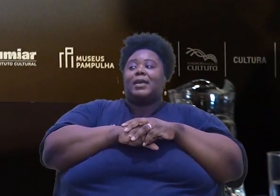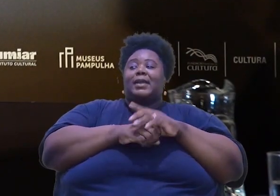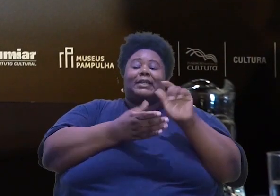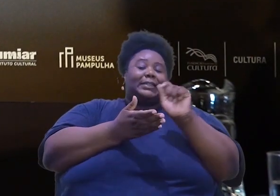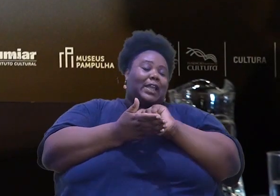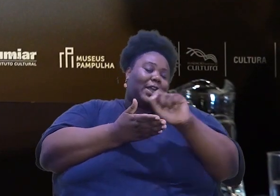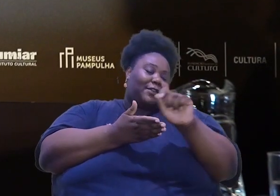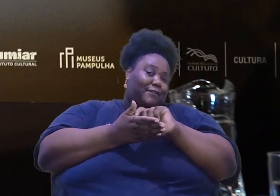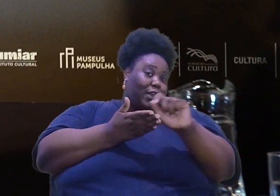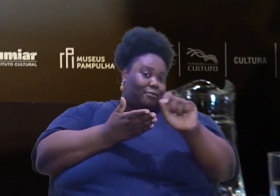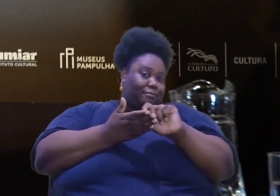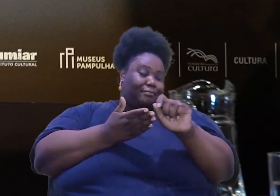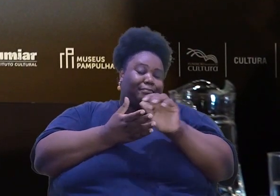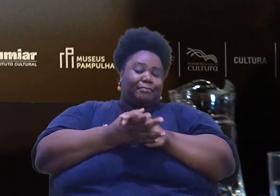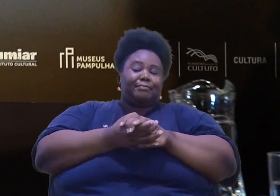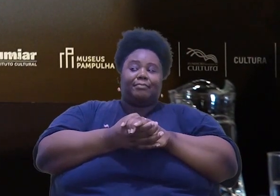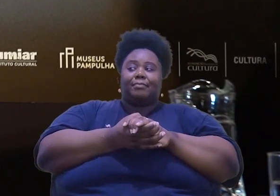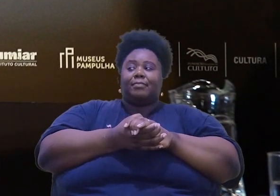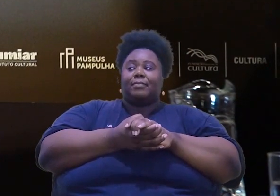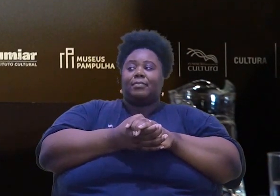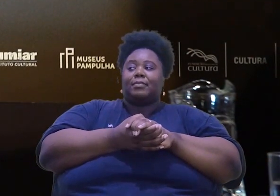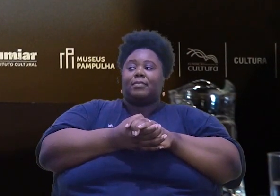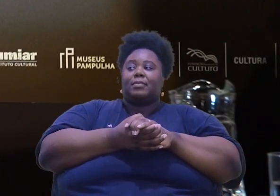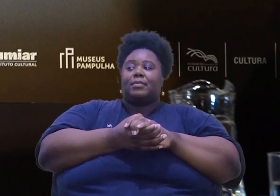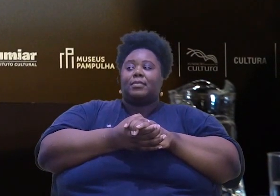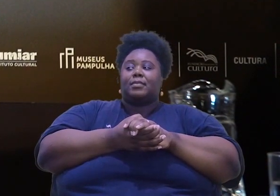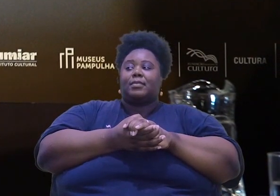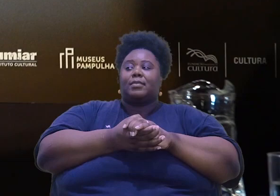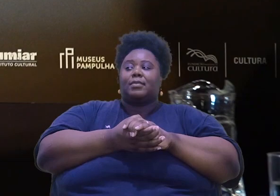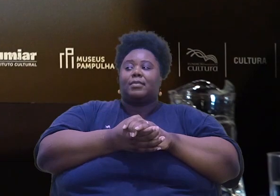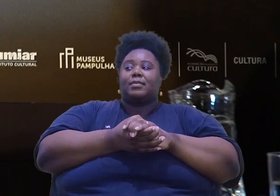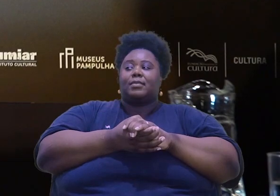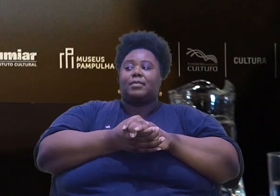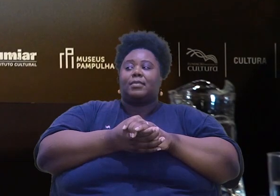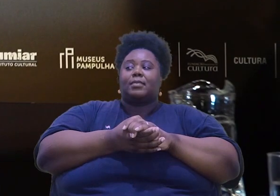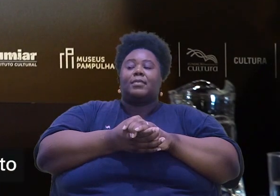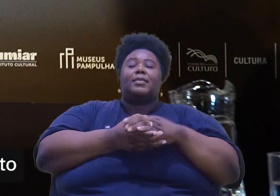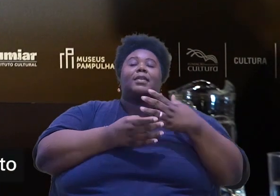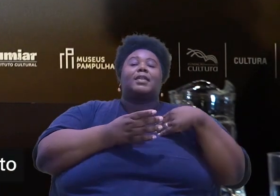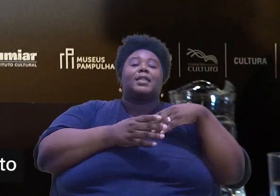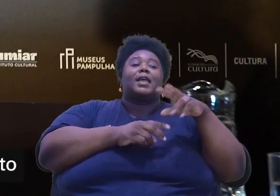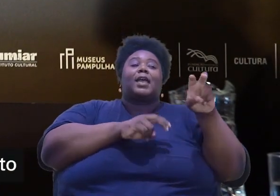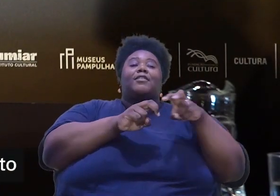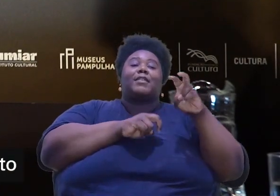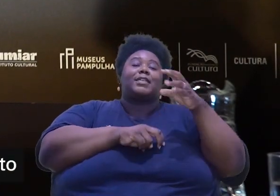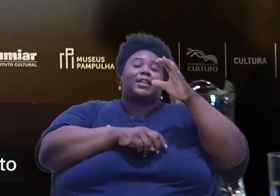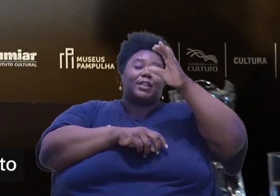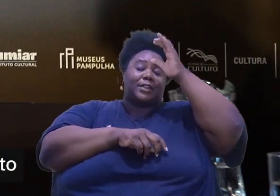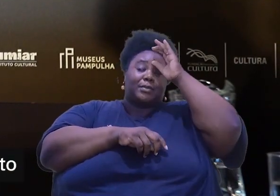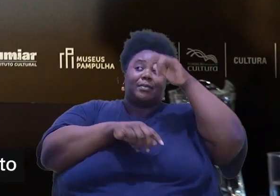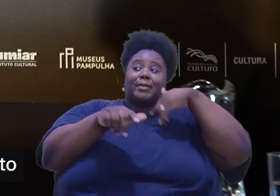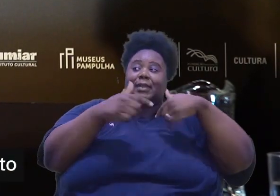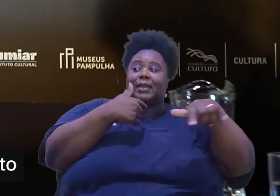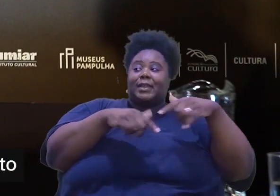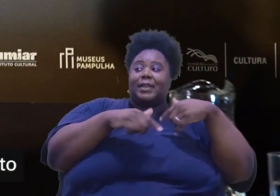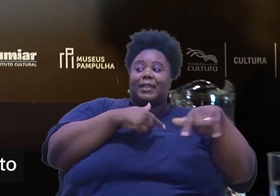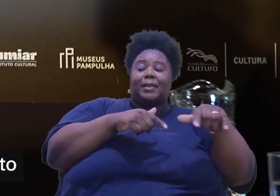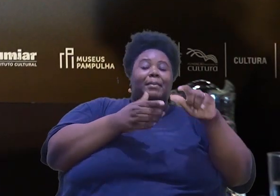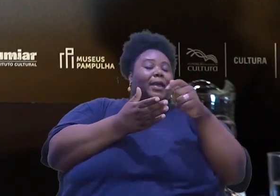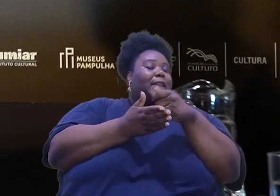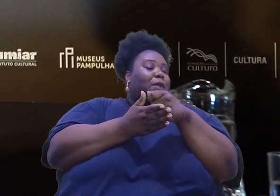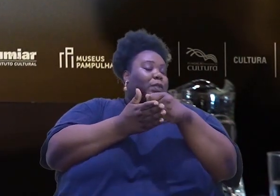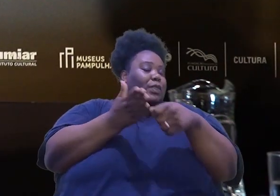redações, um passeio à fazenda do meu tio. Eu estava dizendo que trabalhar esse